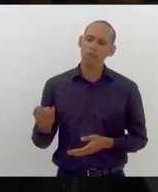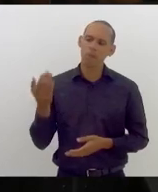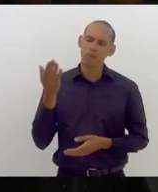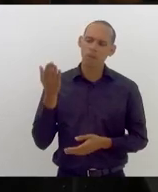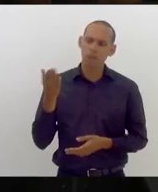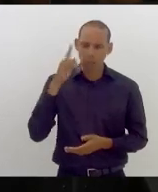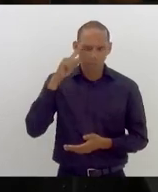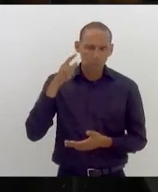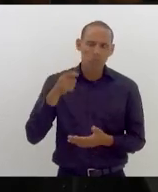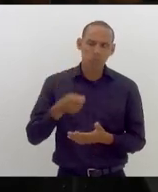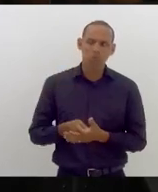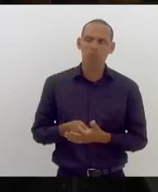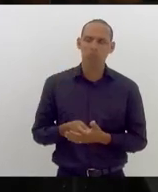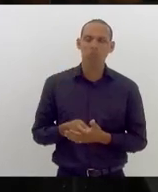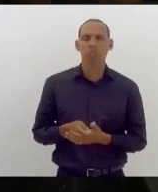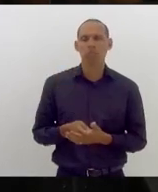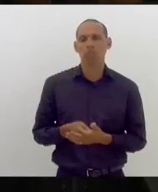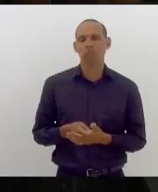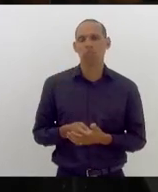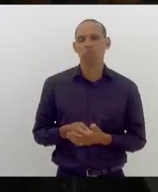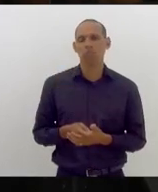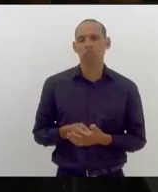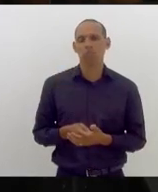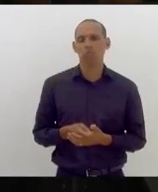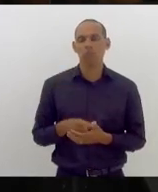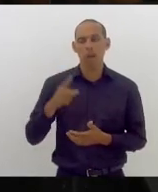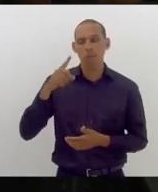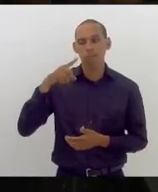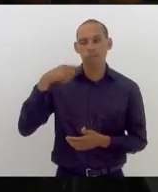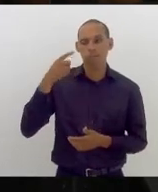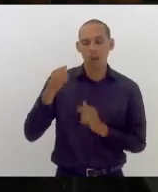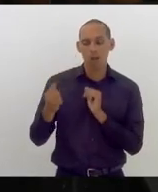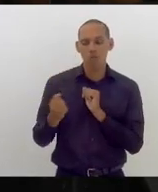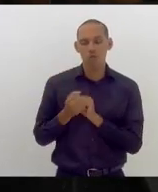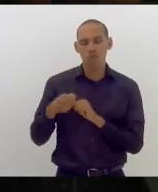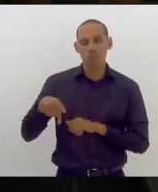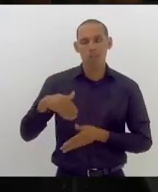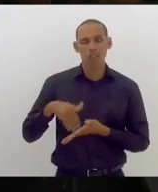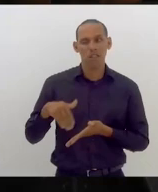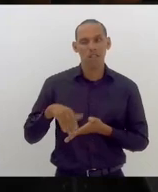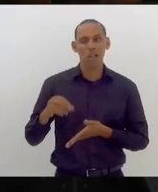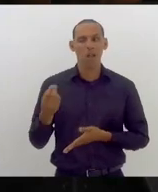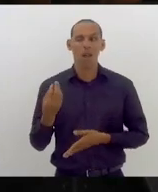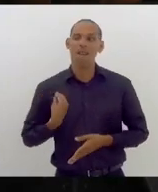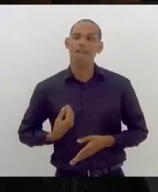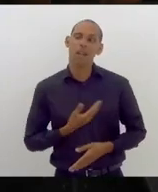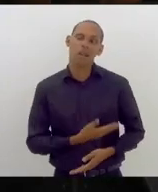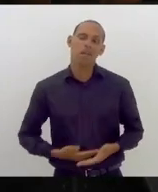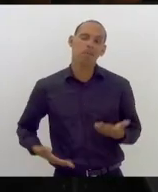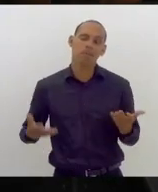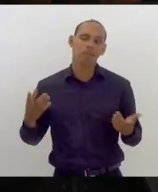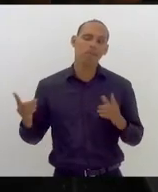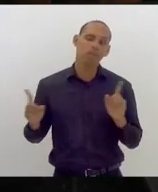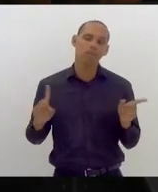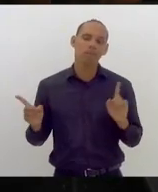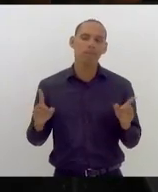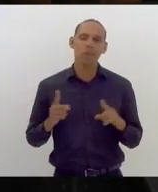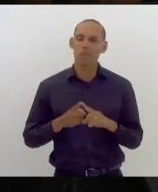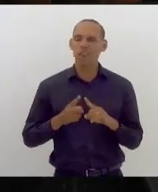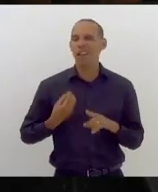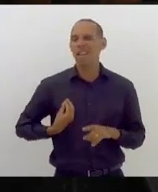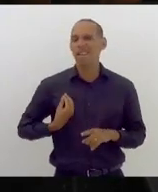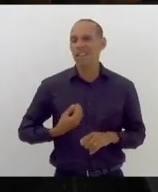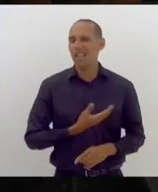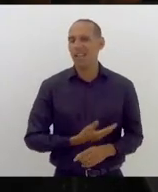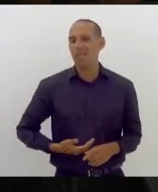tomar a decisão, quer dizer, vai advogar aqui comigo no escritório, vai para a vida pública, porque a vida pública, só para te explicar